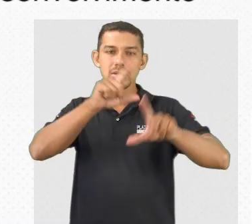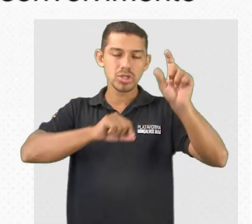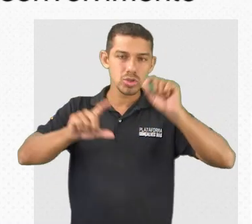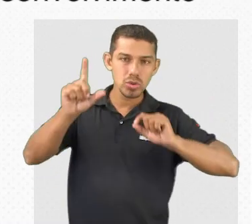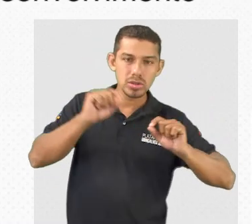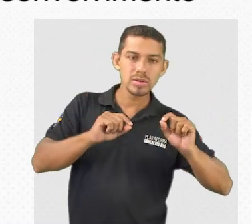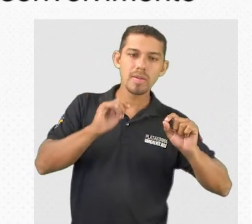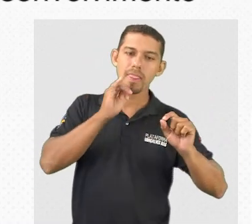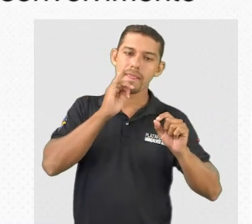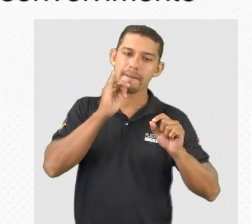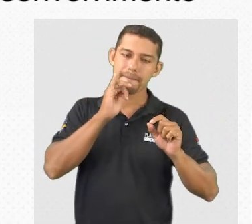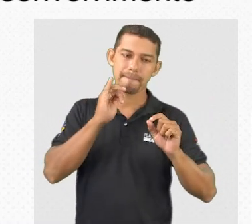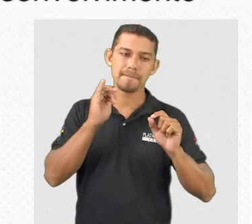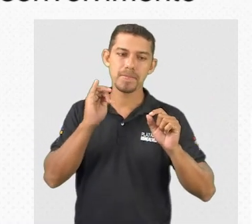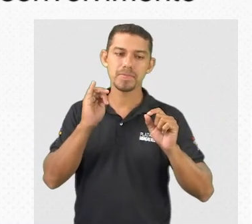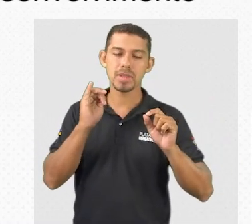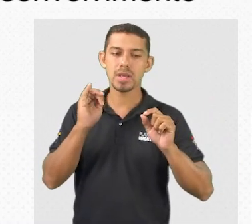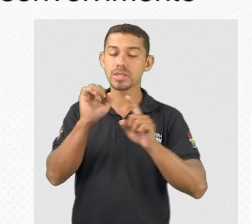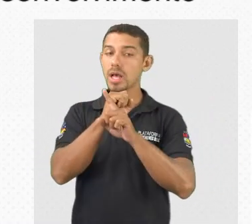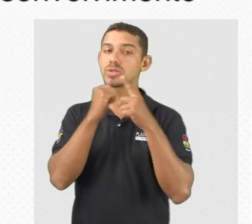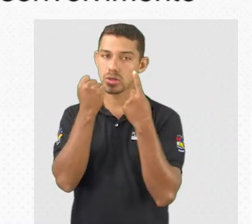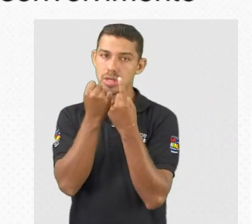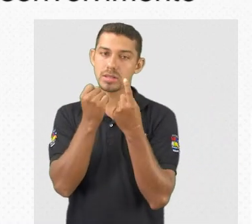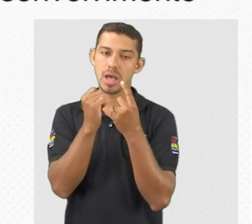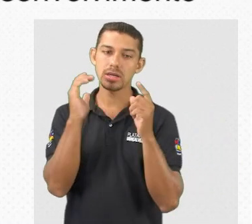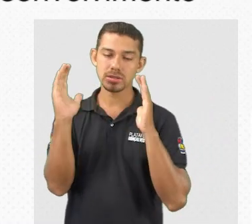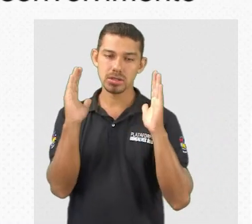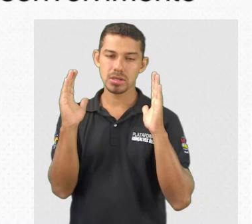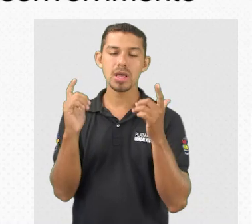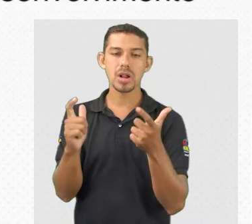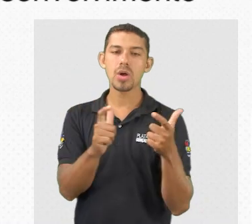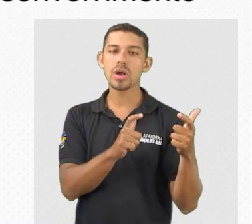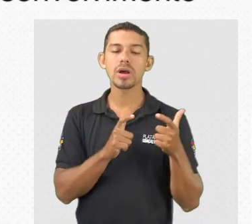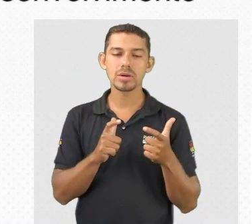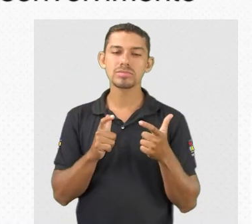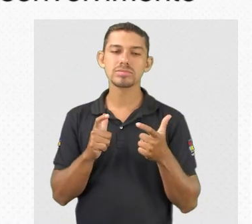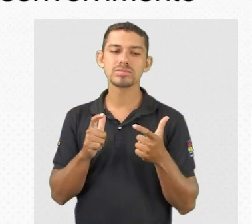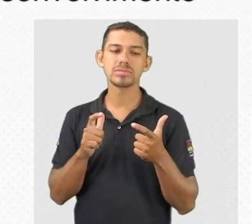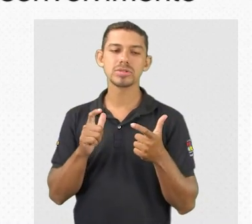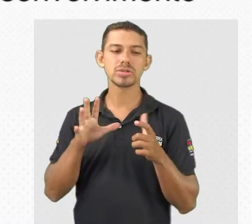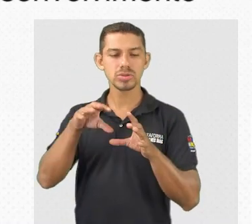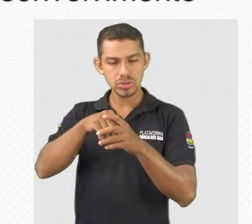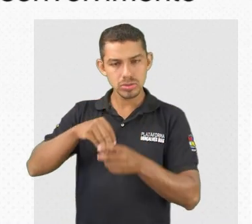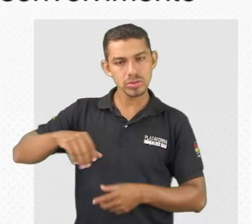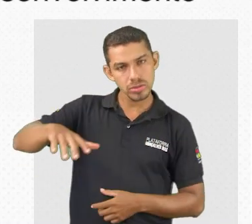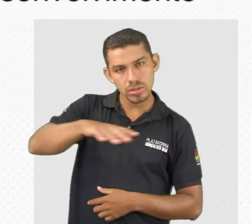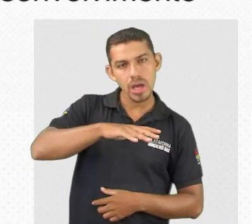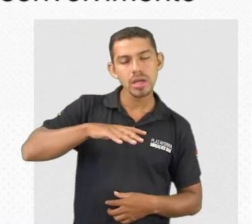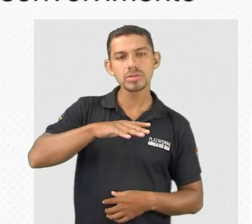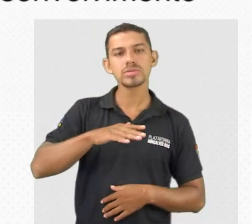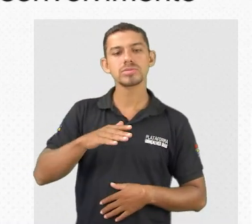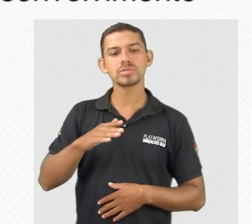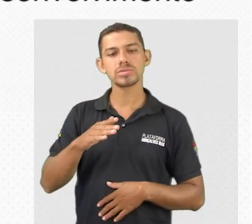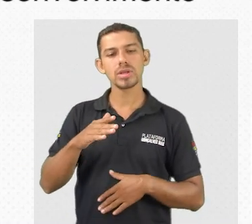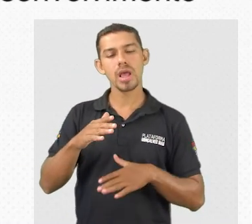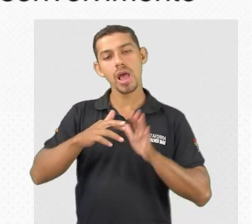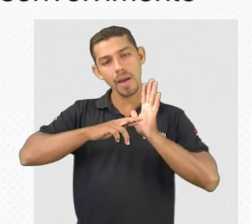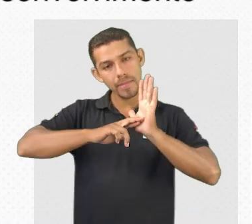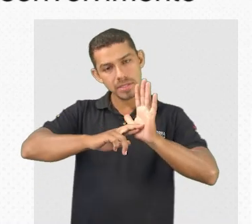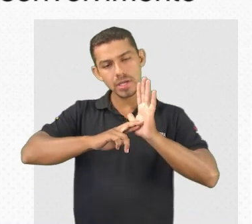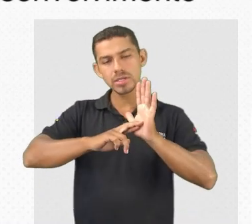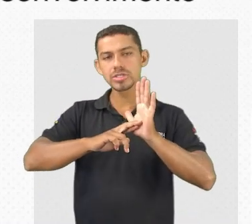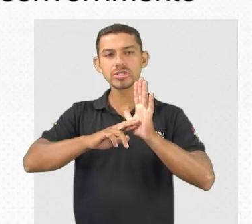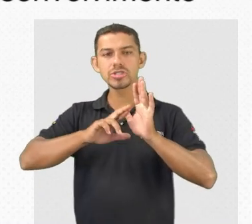escolhidos dentro da própria sociedade para ocupar assentos específicos dentro do Estado e de lá representar os